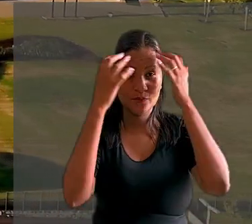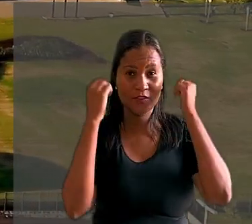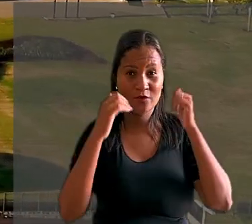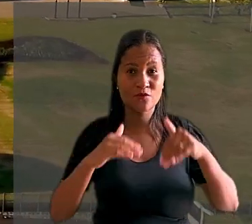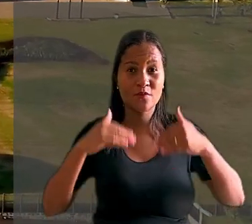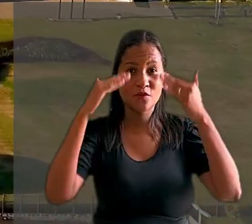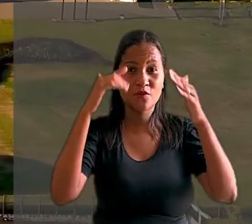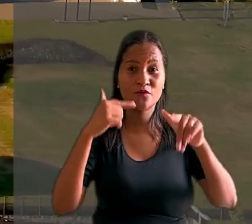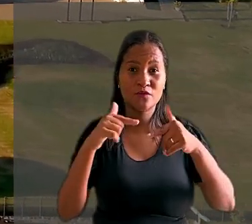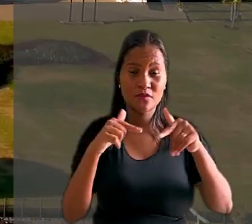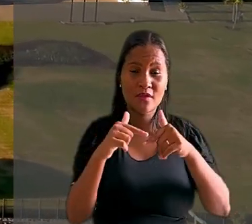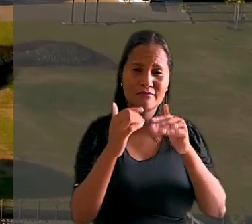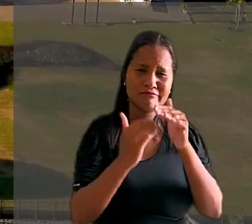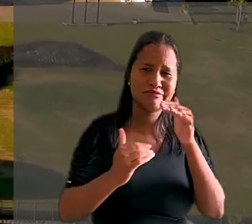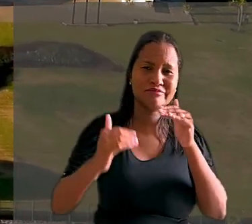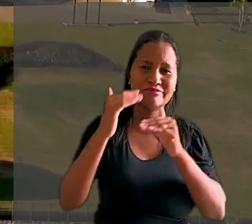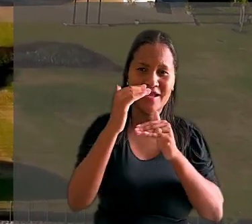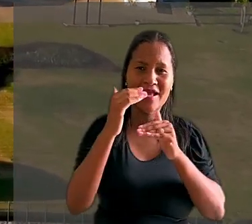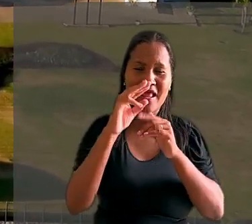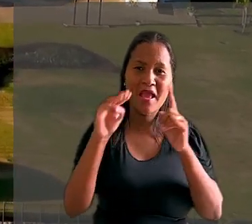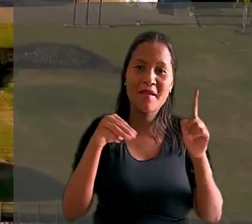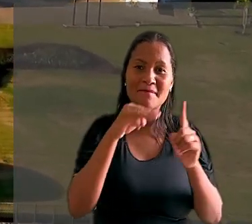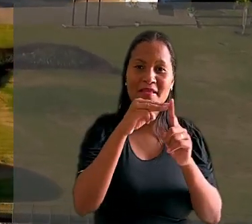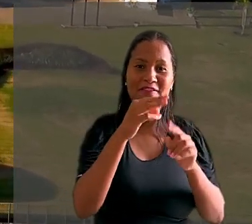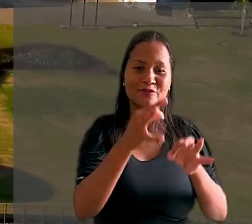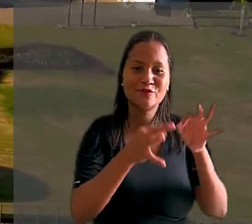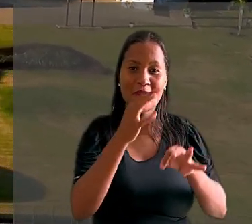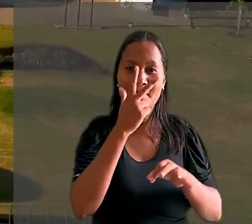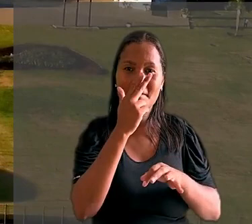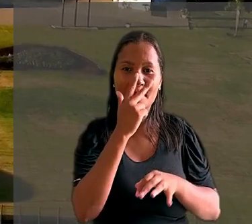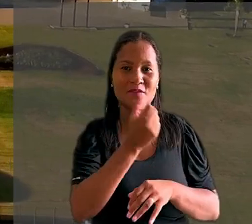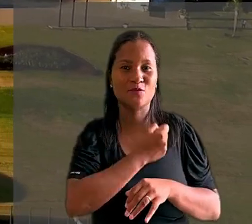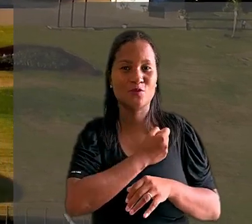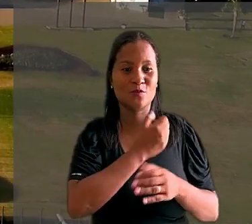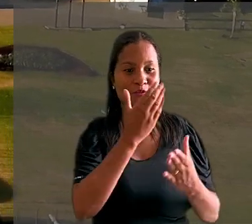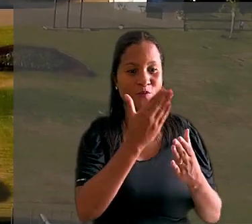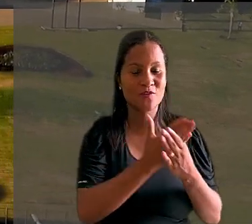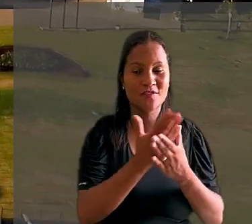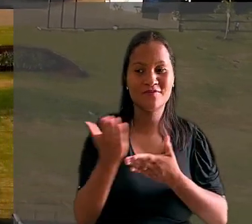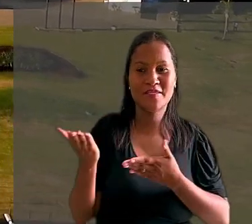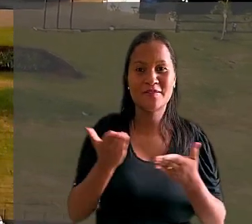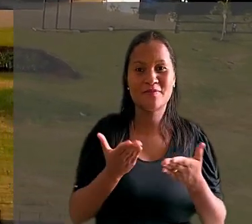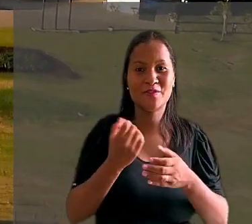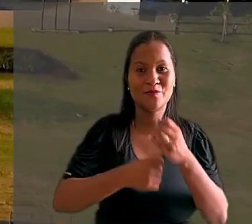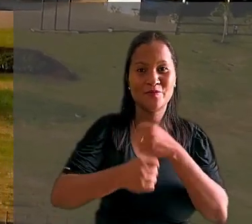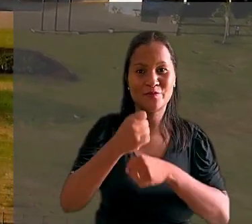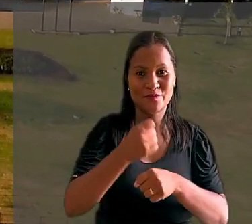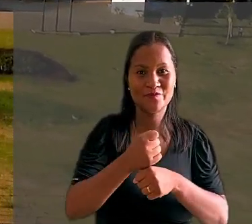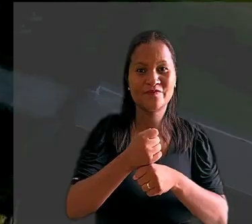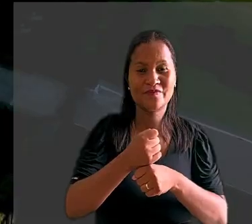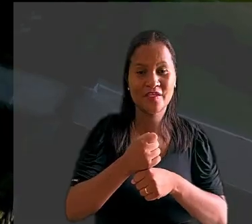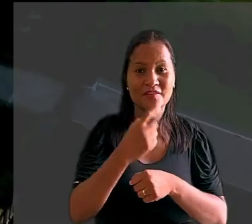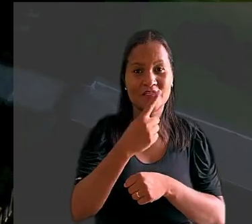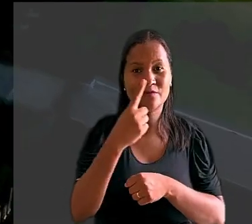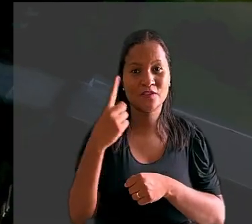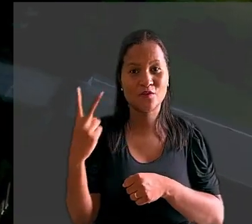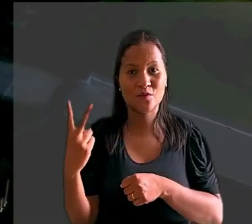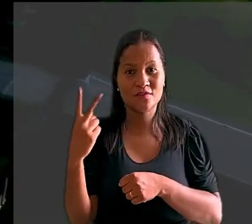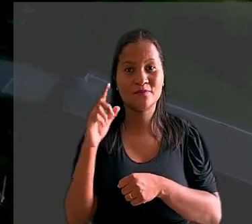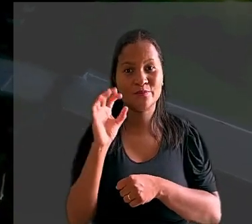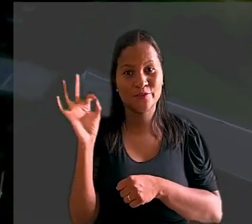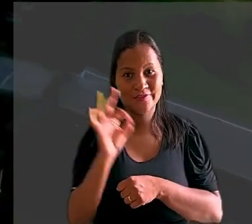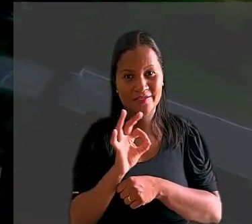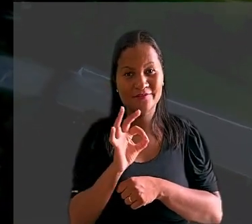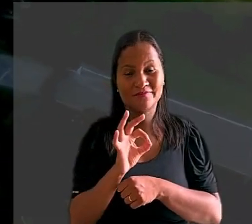superou a meta de julgar o mesmo número de processos recebidos no ano corrente em 112%. Não é à toa que o